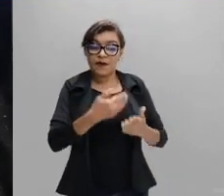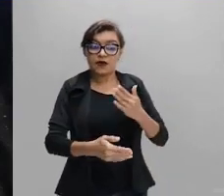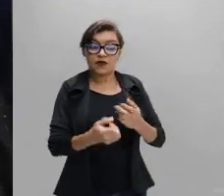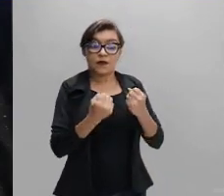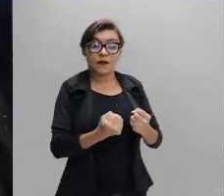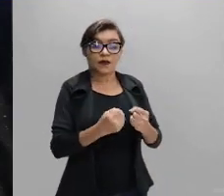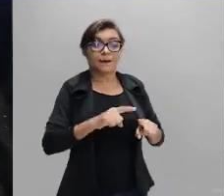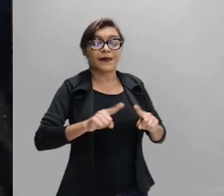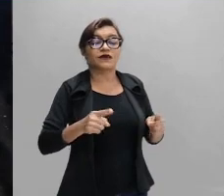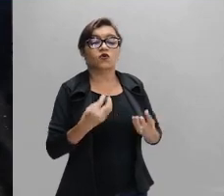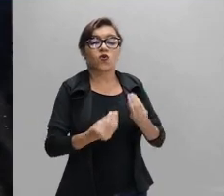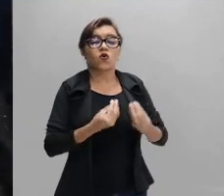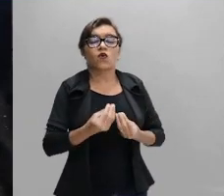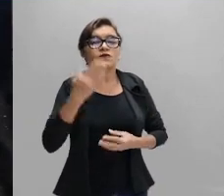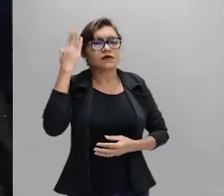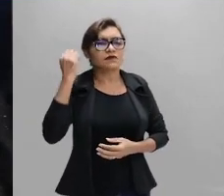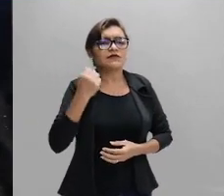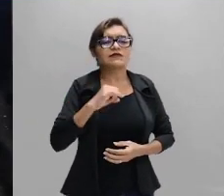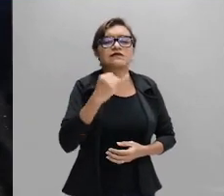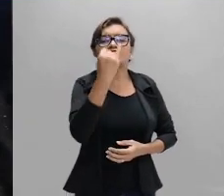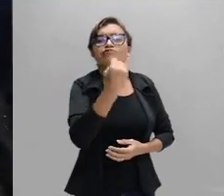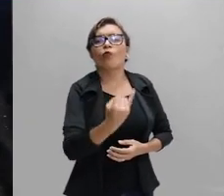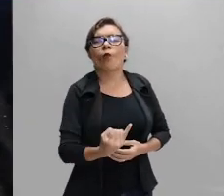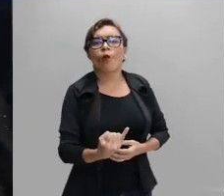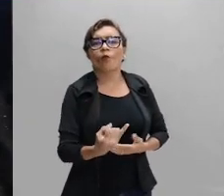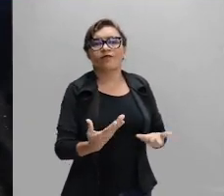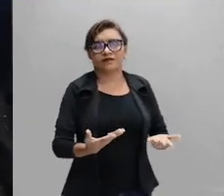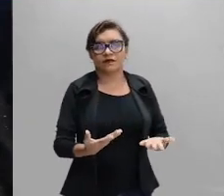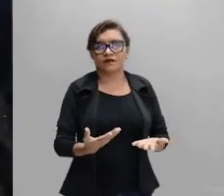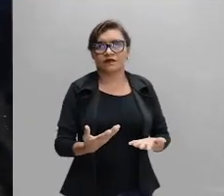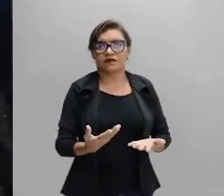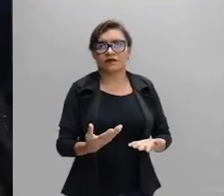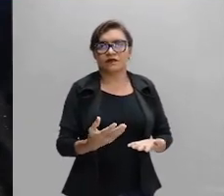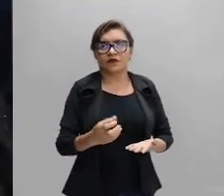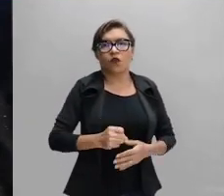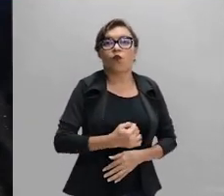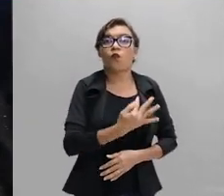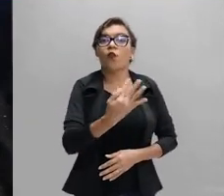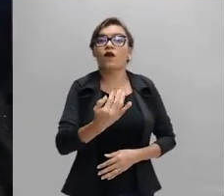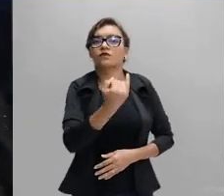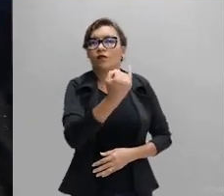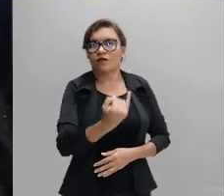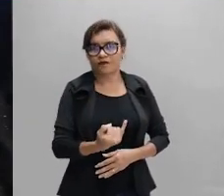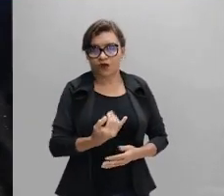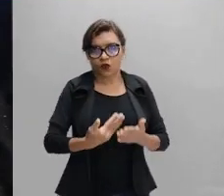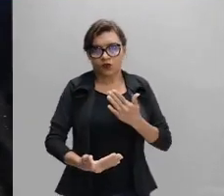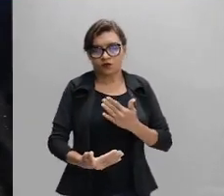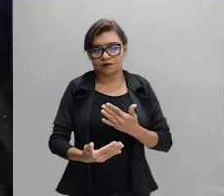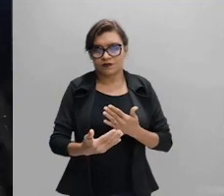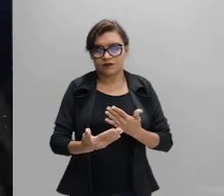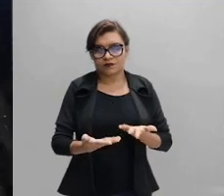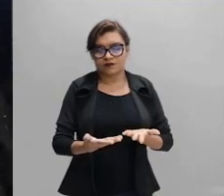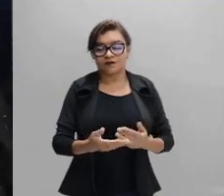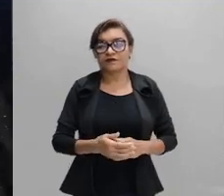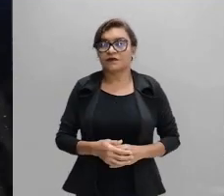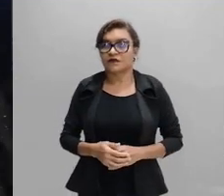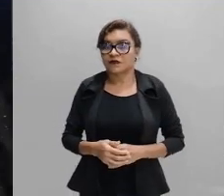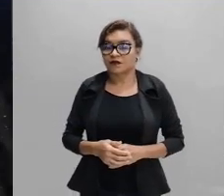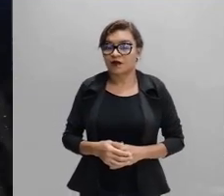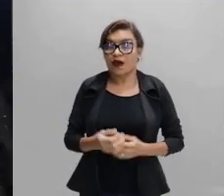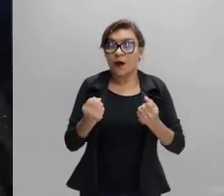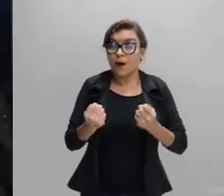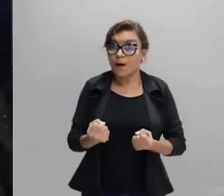gente não consegue saber se ele emagreceu e o quanto ele emagreceu. Porque ele perdeu 5 quilos, é o